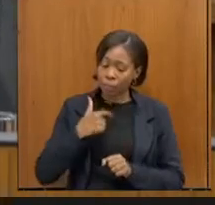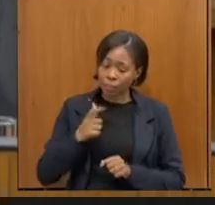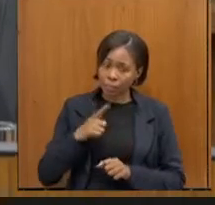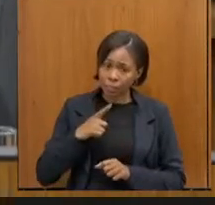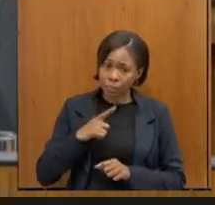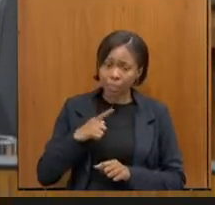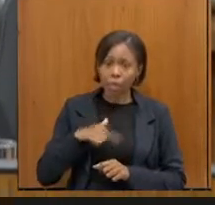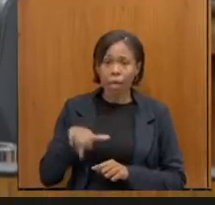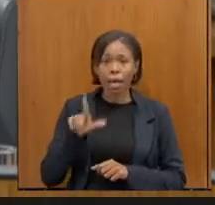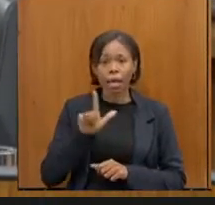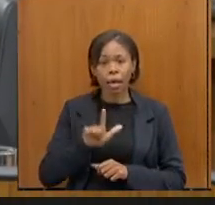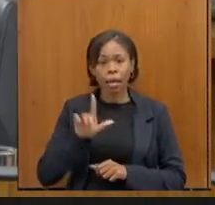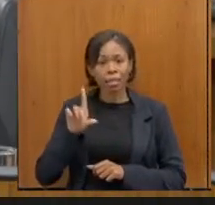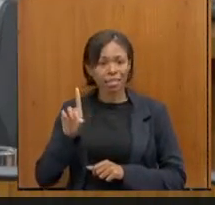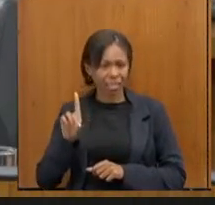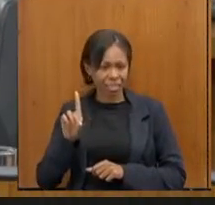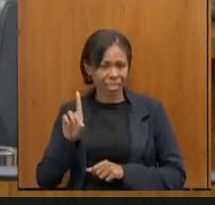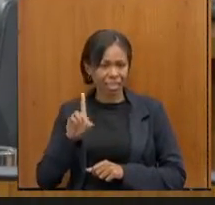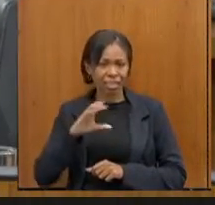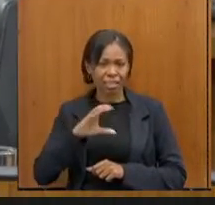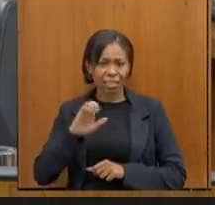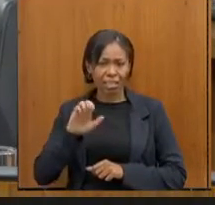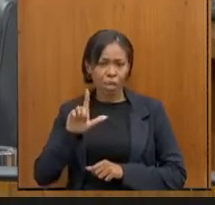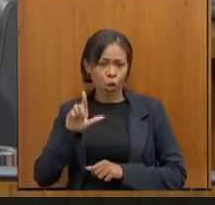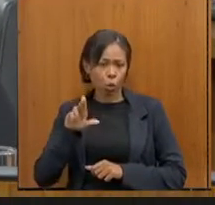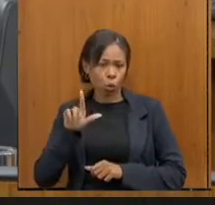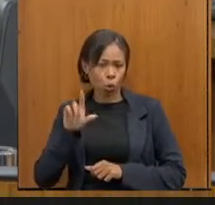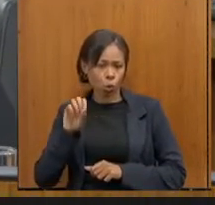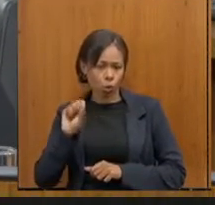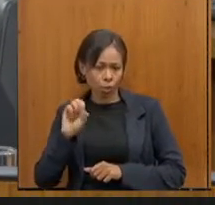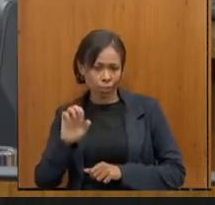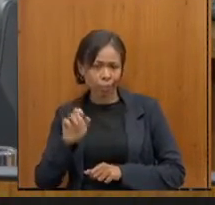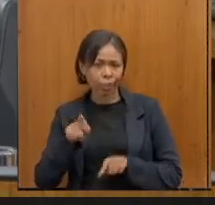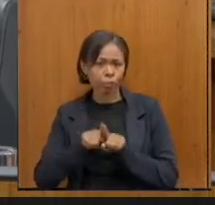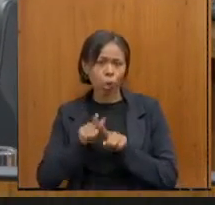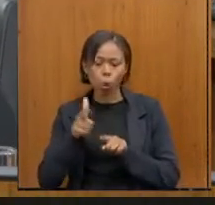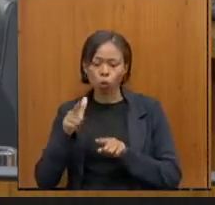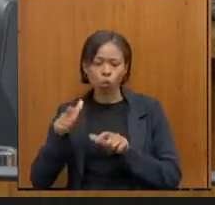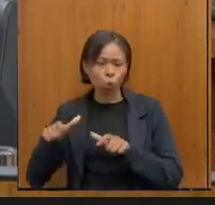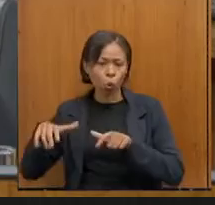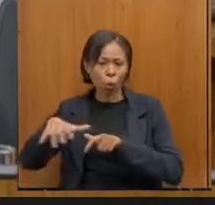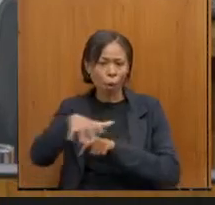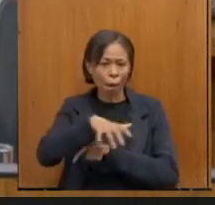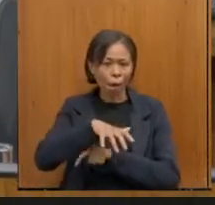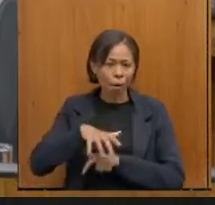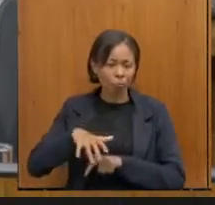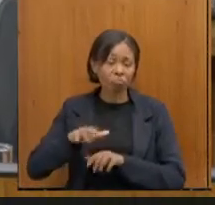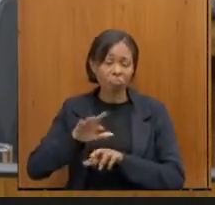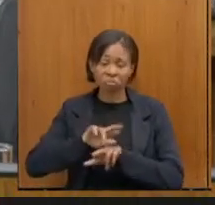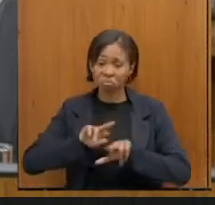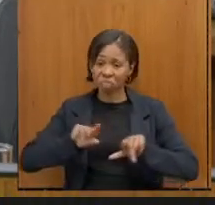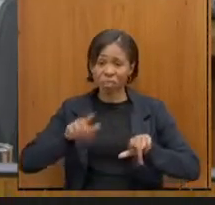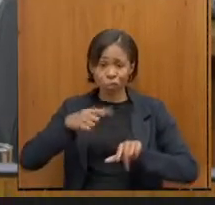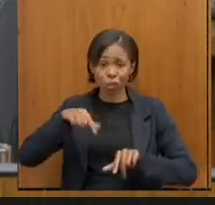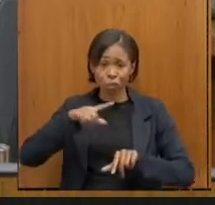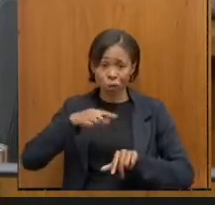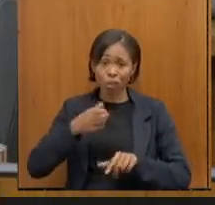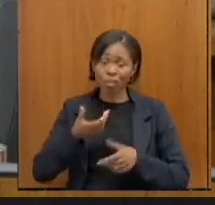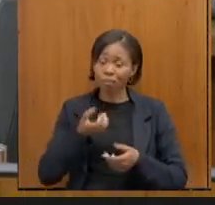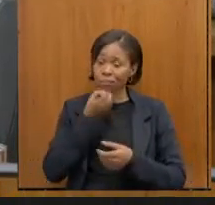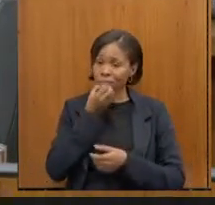com seis mil trabalhadores na obra e entre verso os canteiros então é somos ainda melhores da implementação